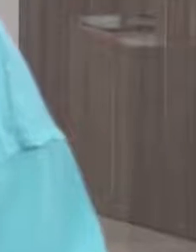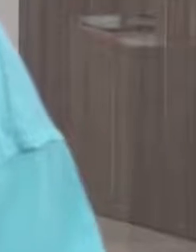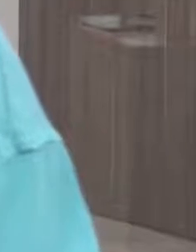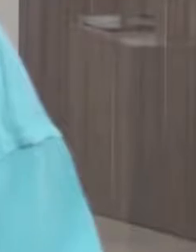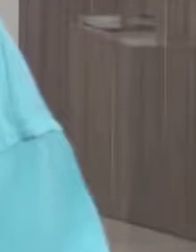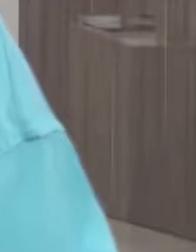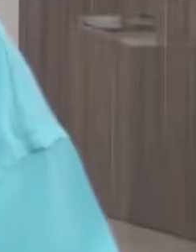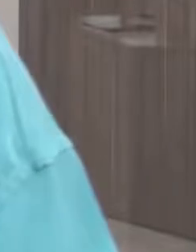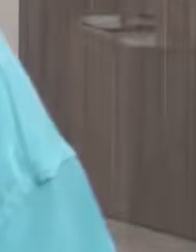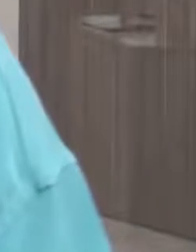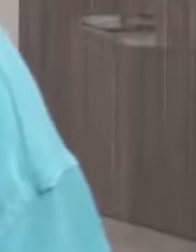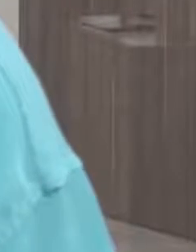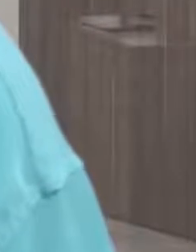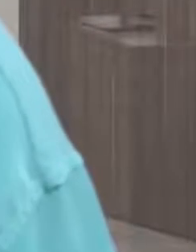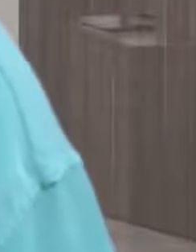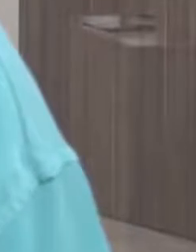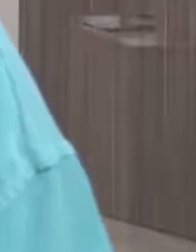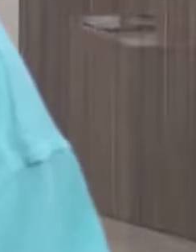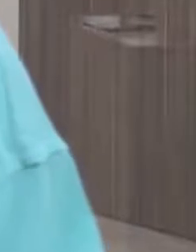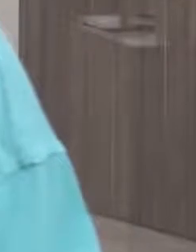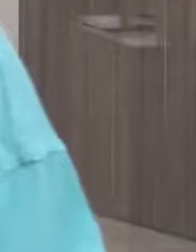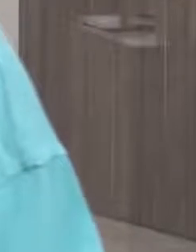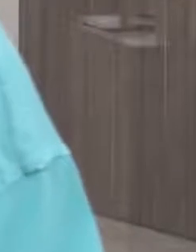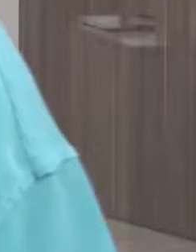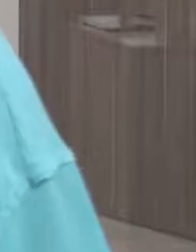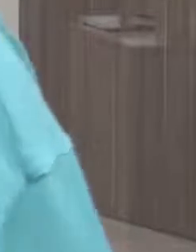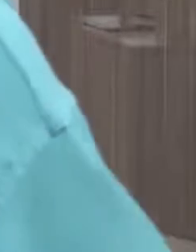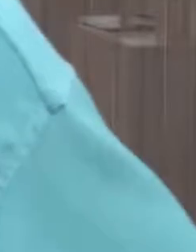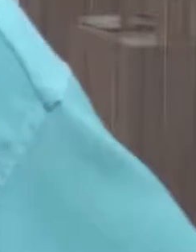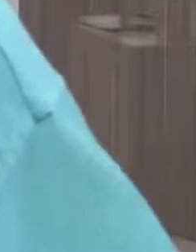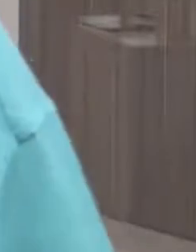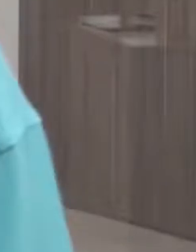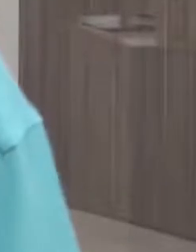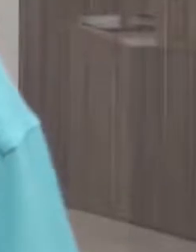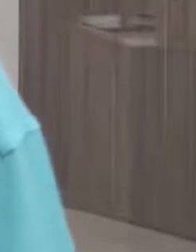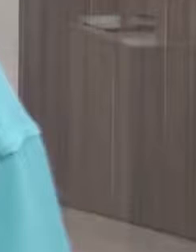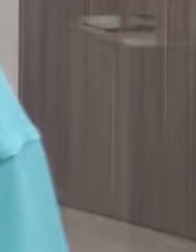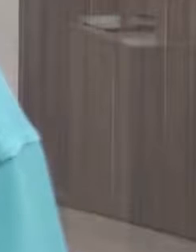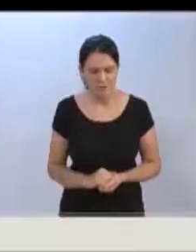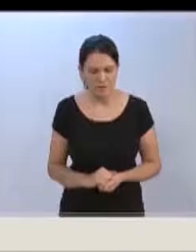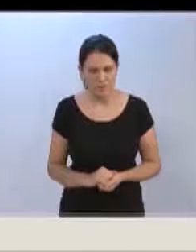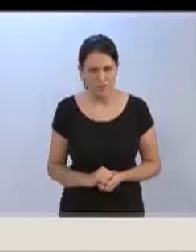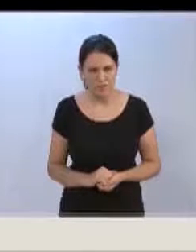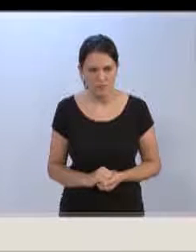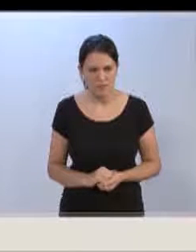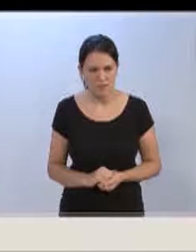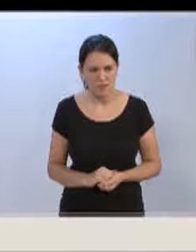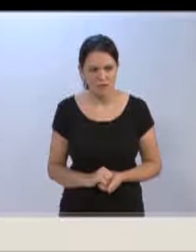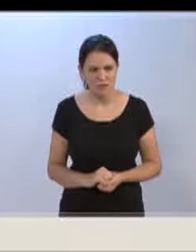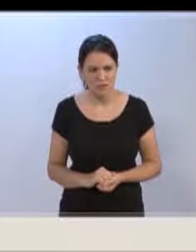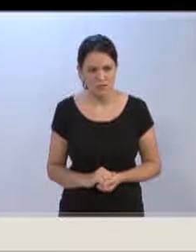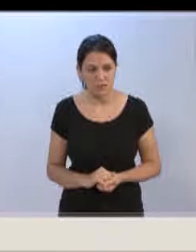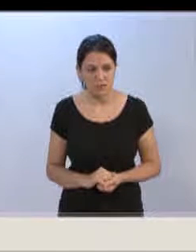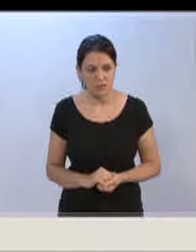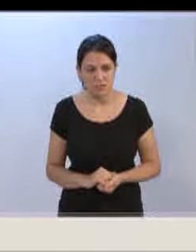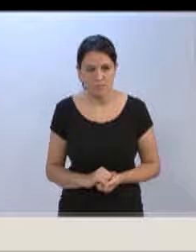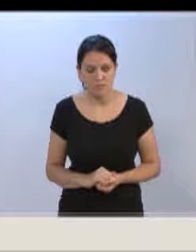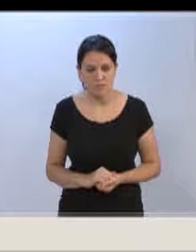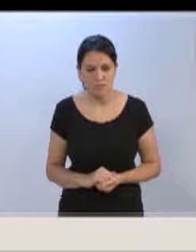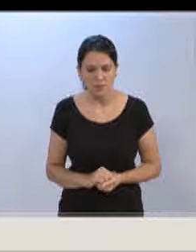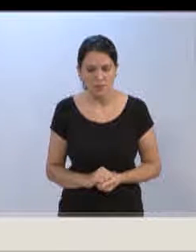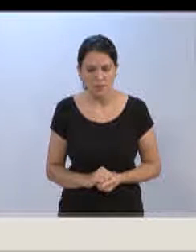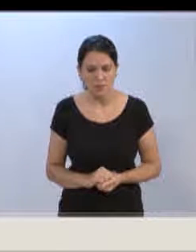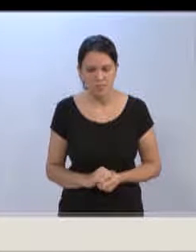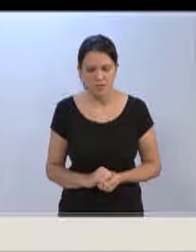atletas viessem a fazer parte atualmente dos clubes amadores, para que não deixem morrer a história do amador na nossa cidade. Nas votações, a Câmara rejeitou